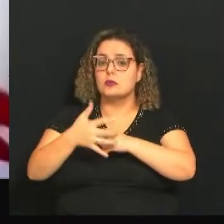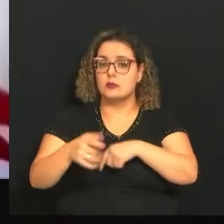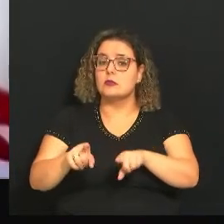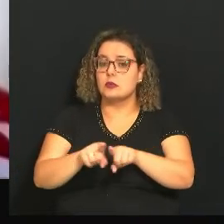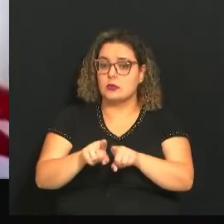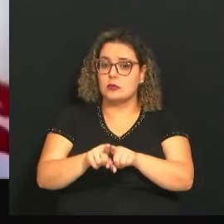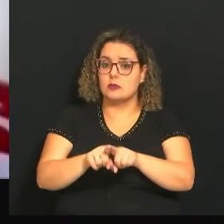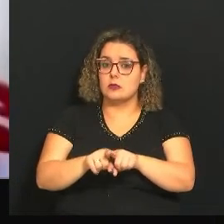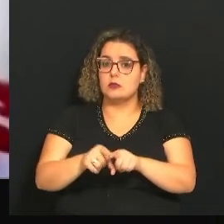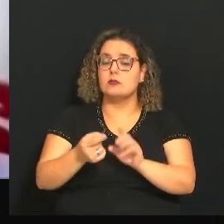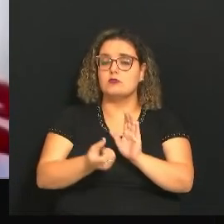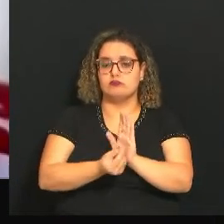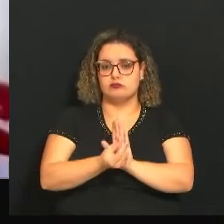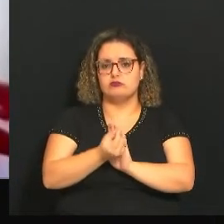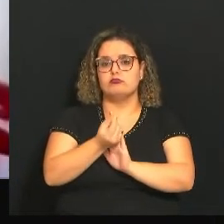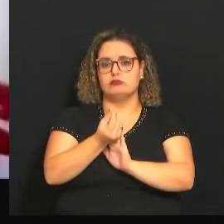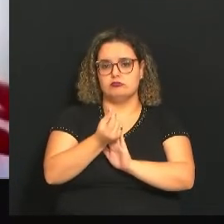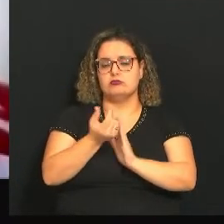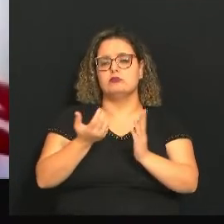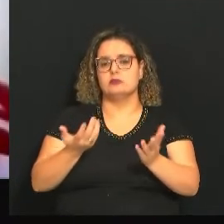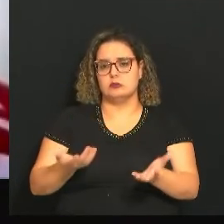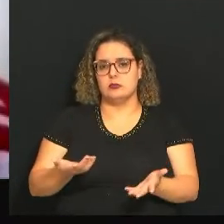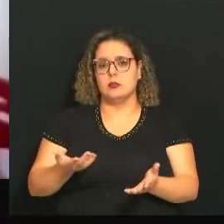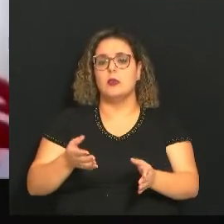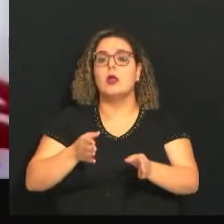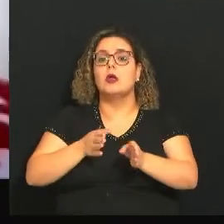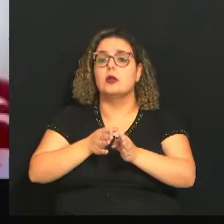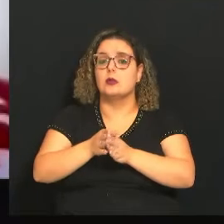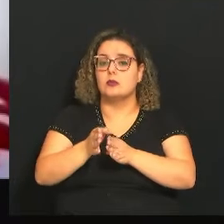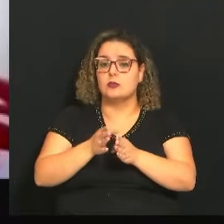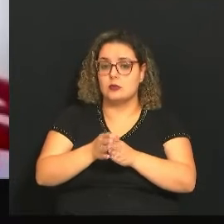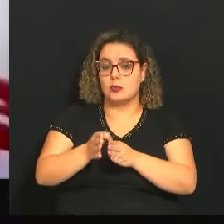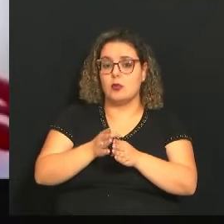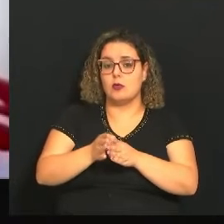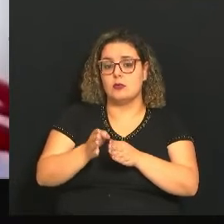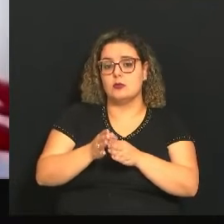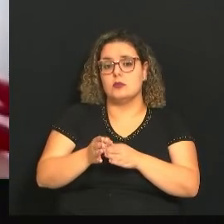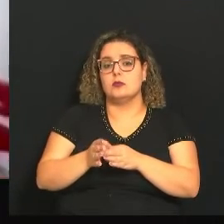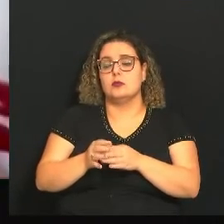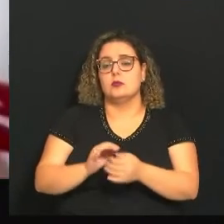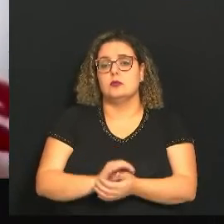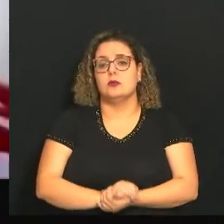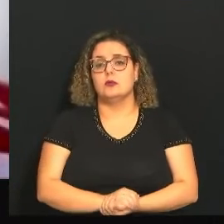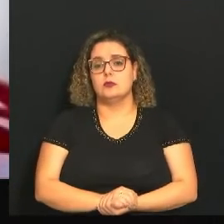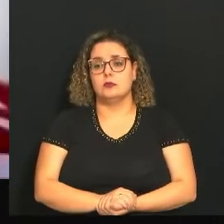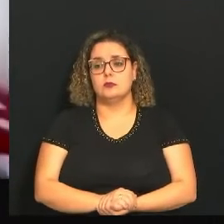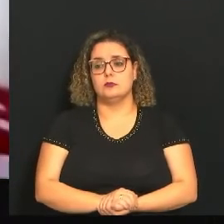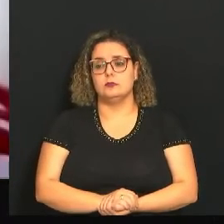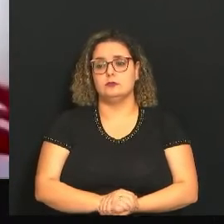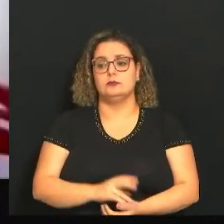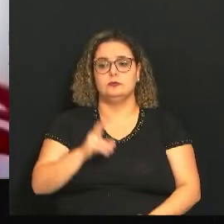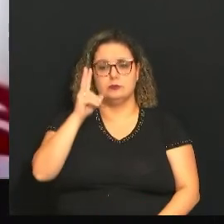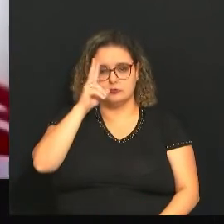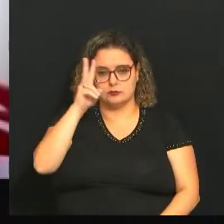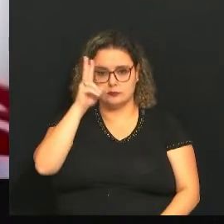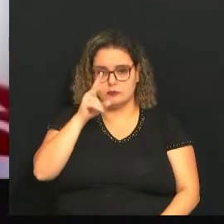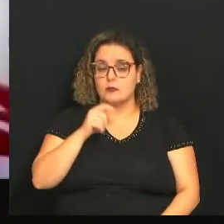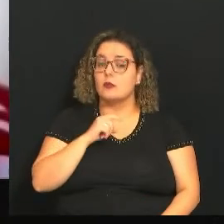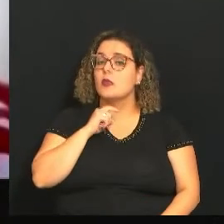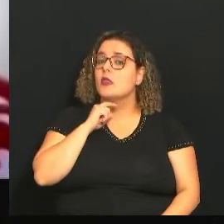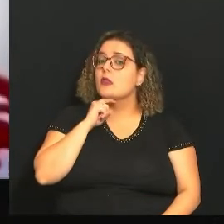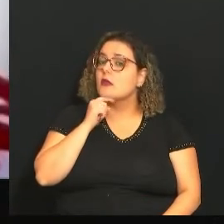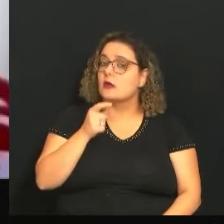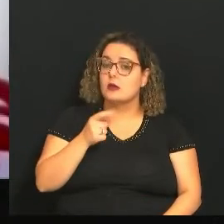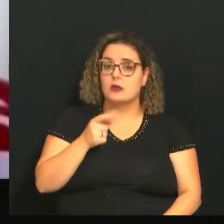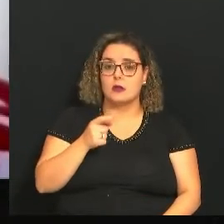à receita. Então, essa era uma orientação que lembrando que ninguém tem